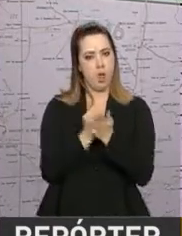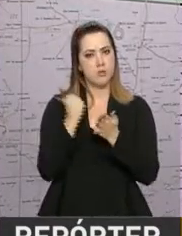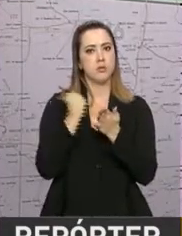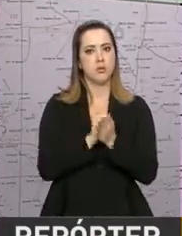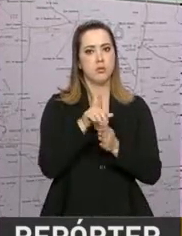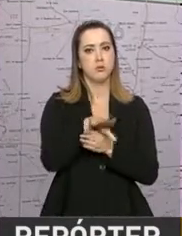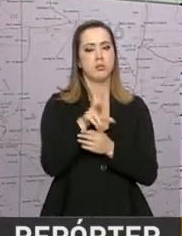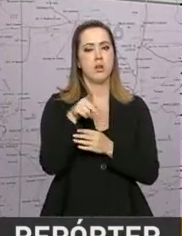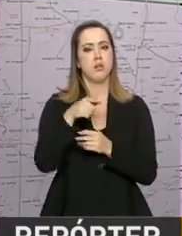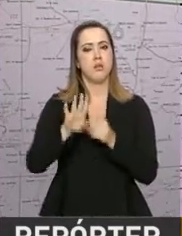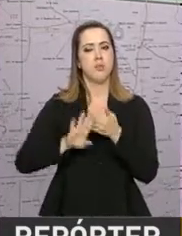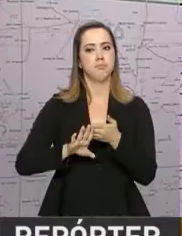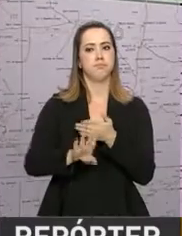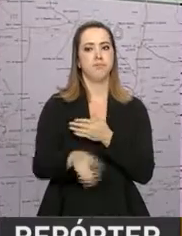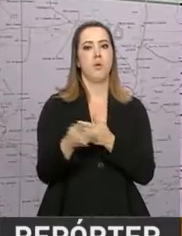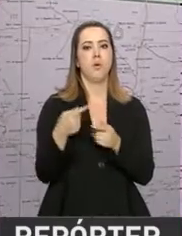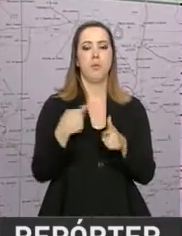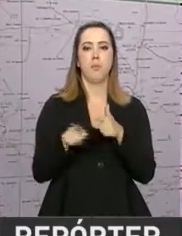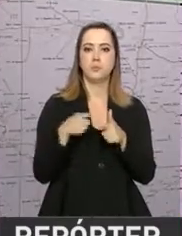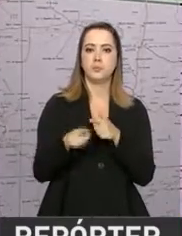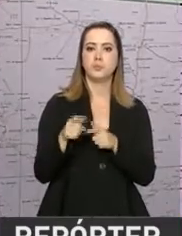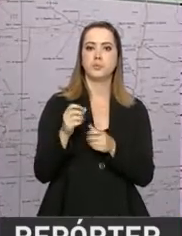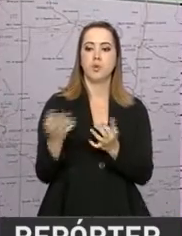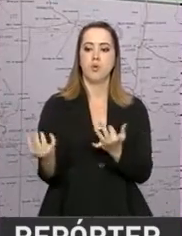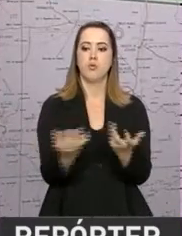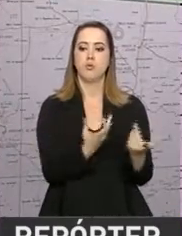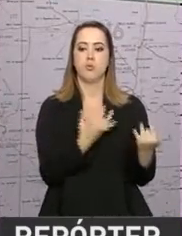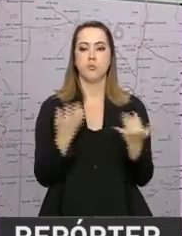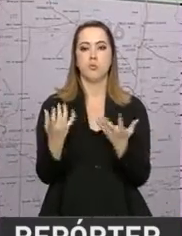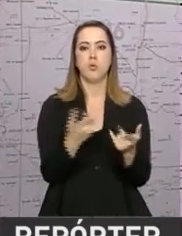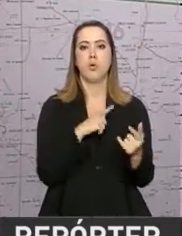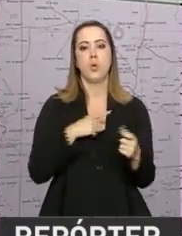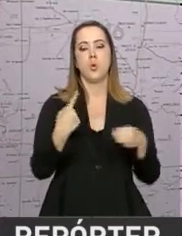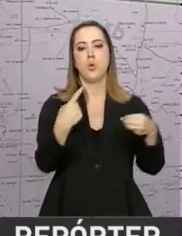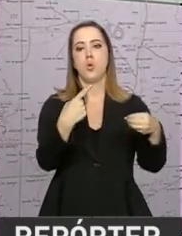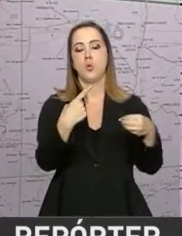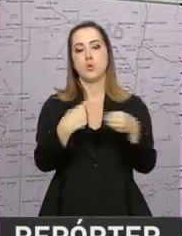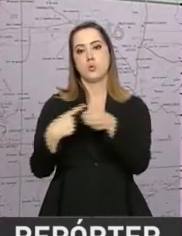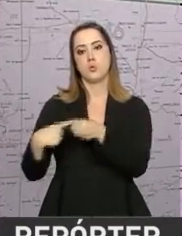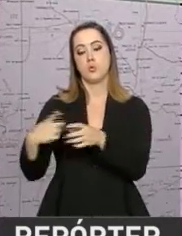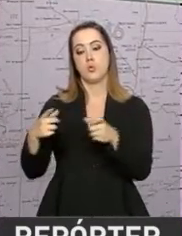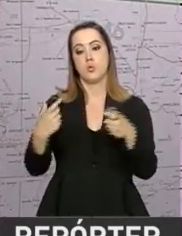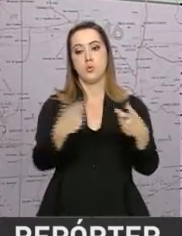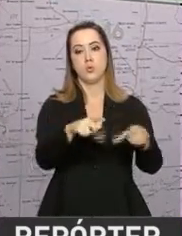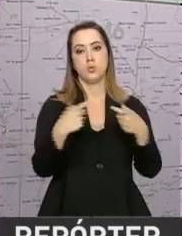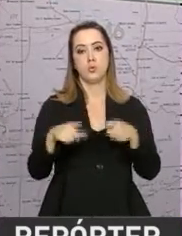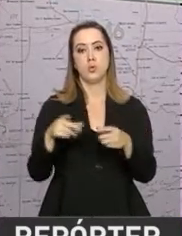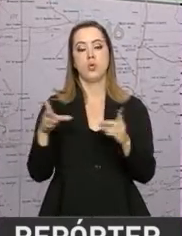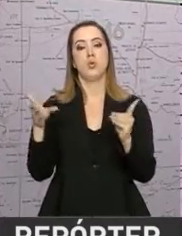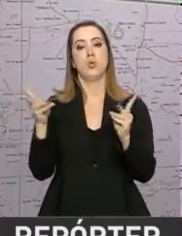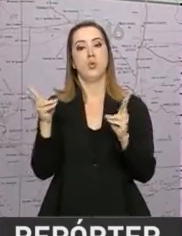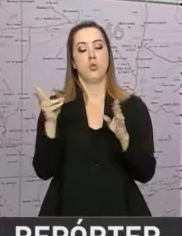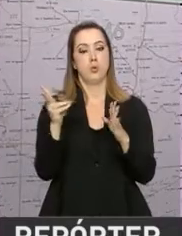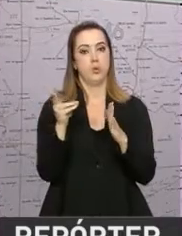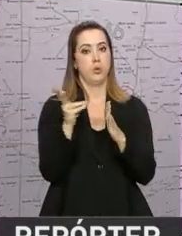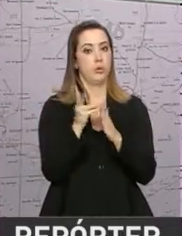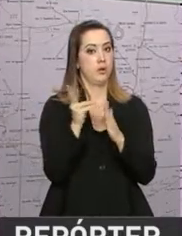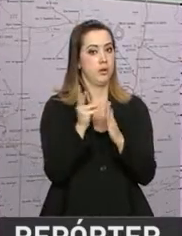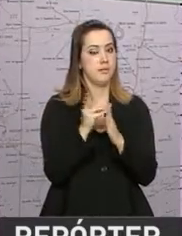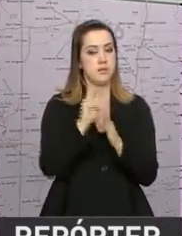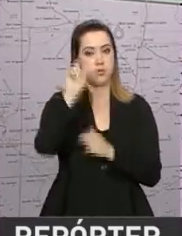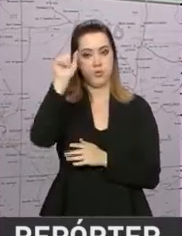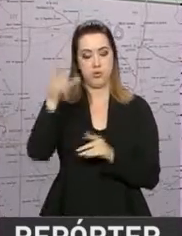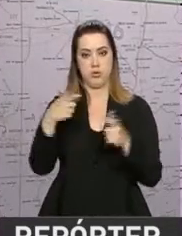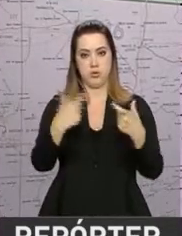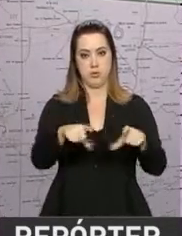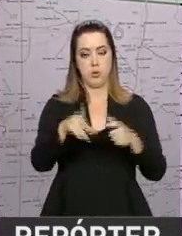incêndios florestais, principalmente em áreas federais, que são as terras indígenas, os projetos de assentamento e áreas quilombolas. Eles são contratados